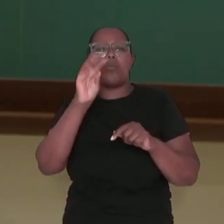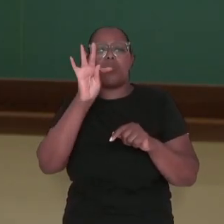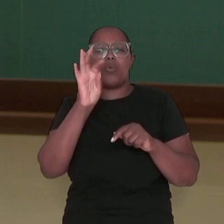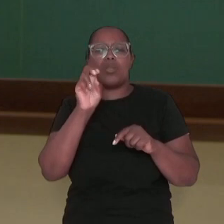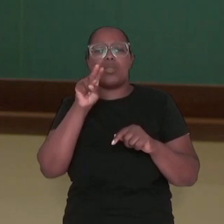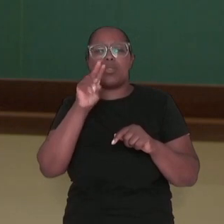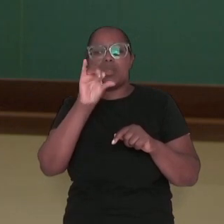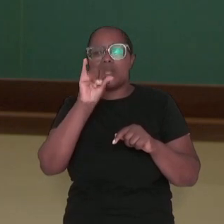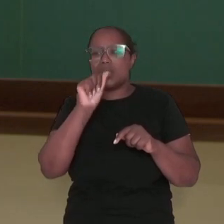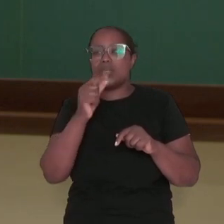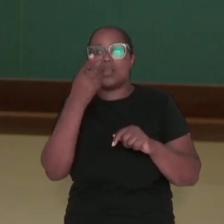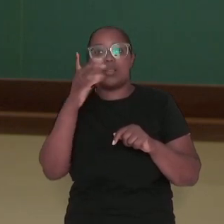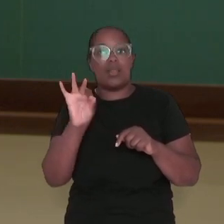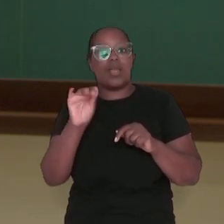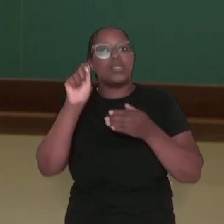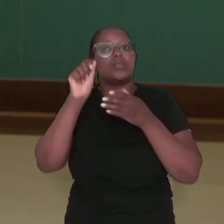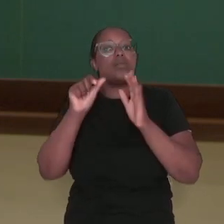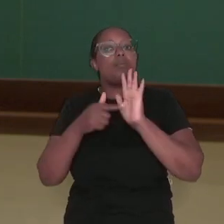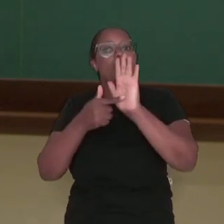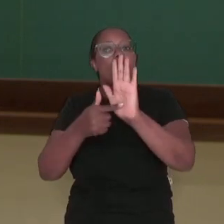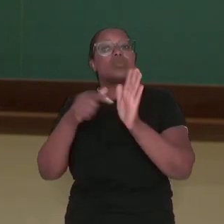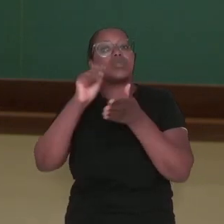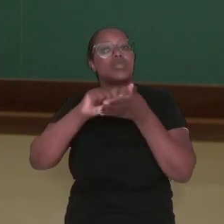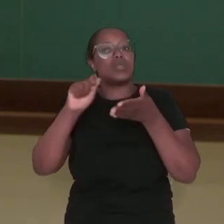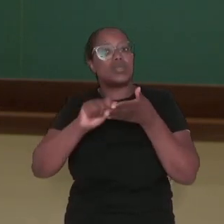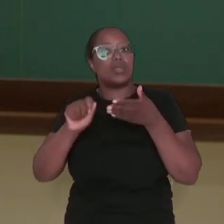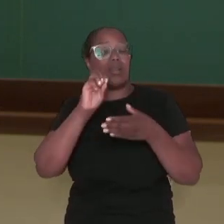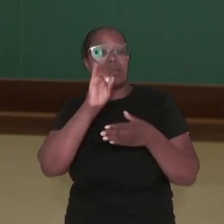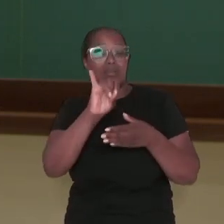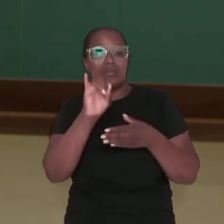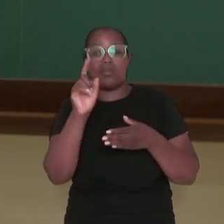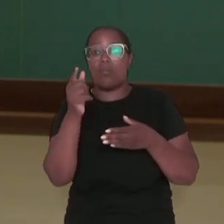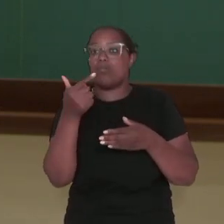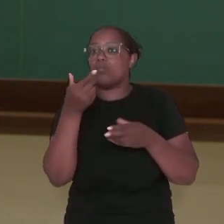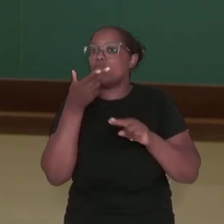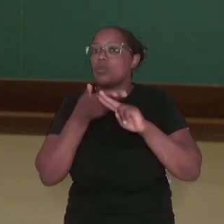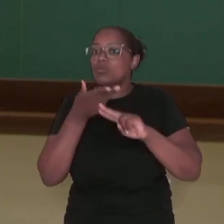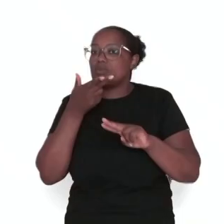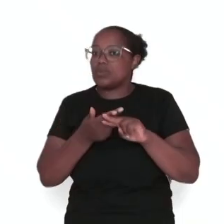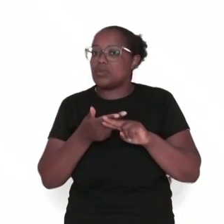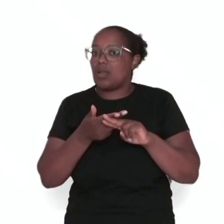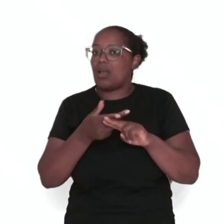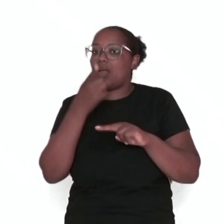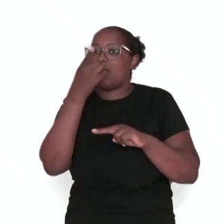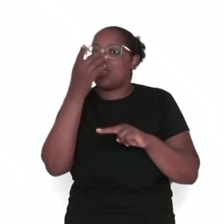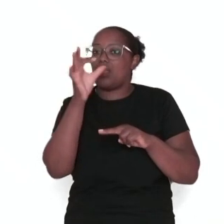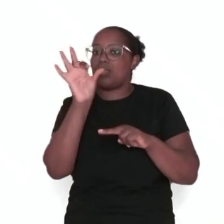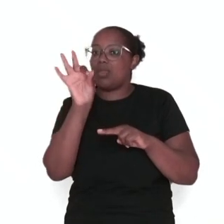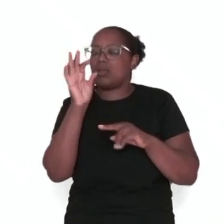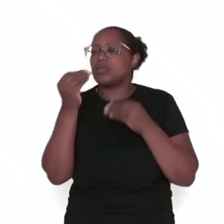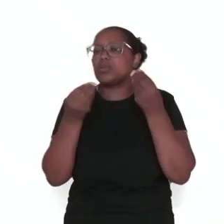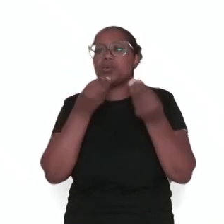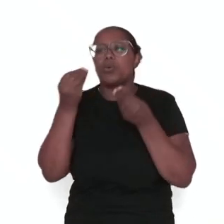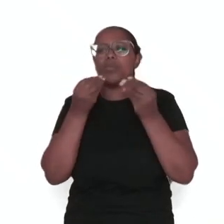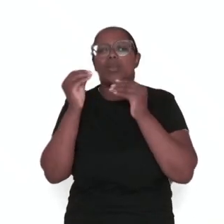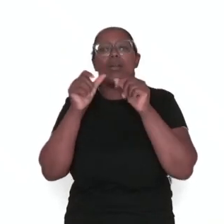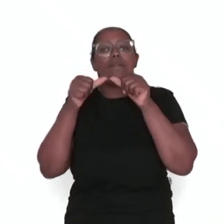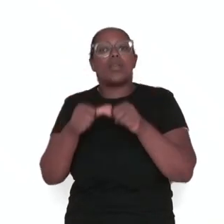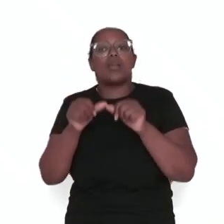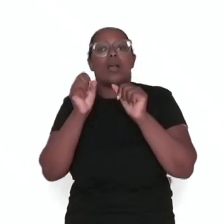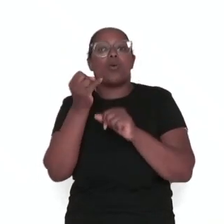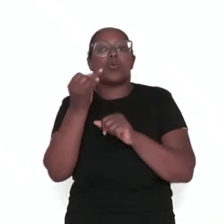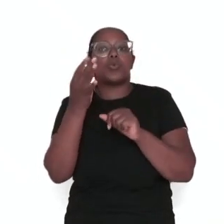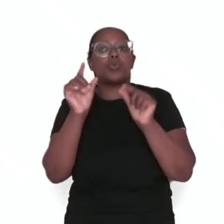a escrita desse número. Então, olha só, se eu não usasse a potência de 10, olha como seria esse número aqui, ó.